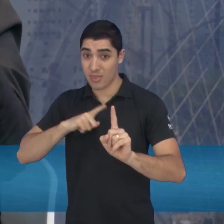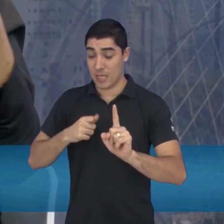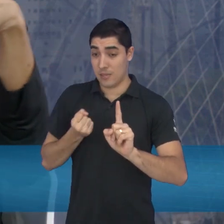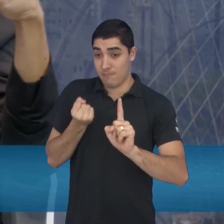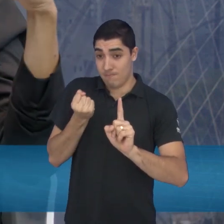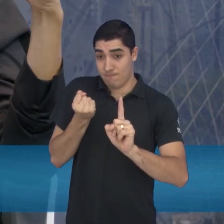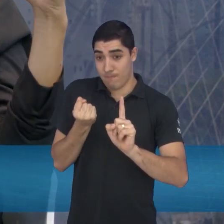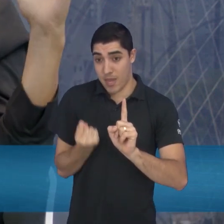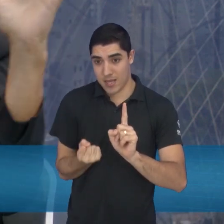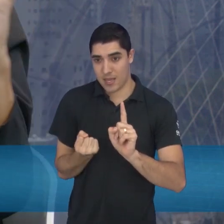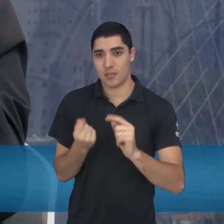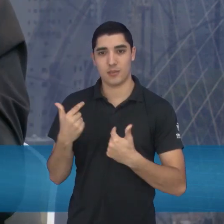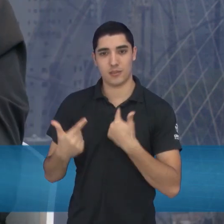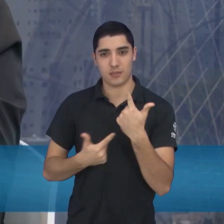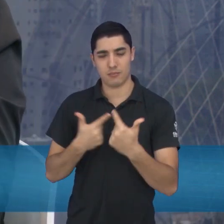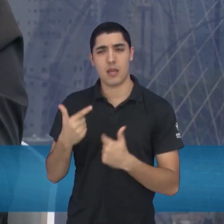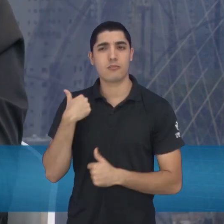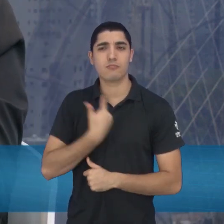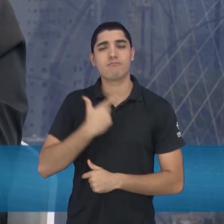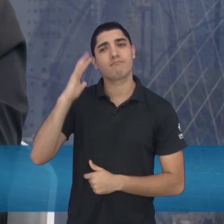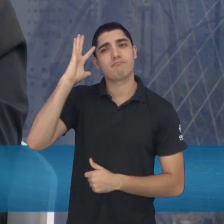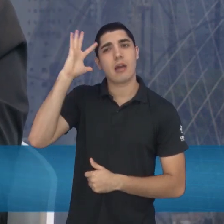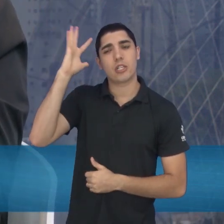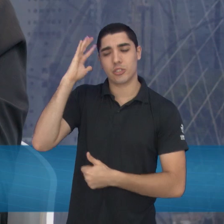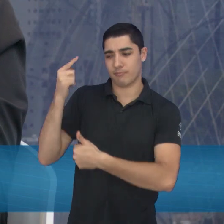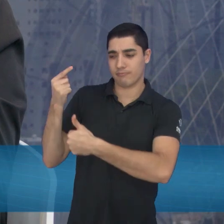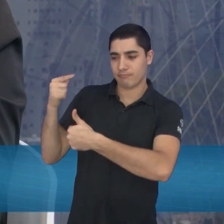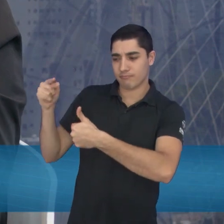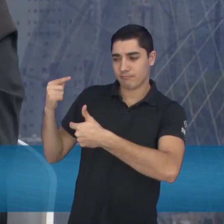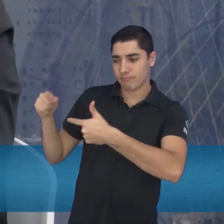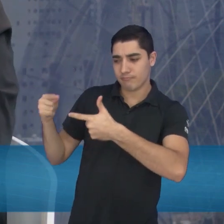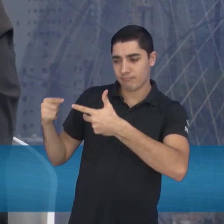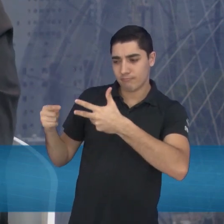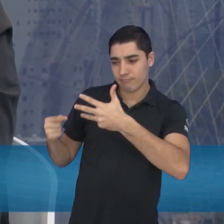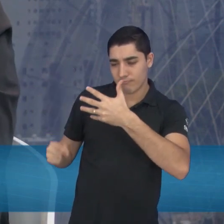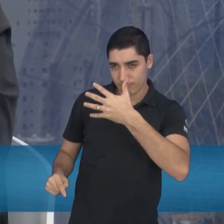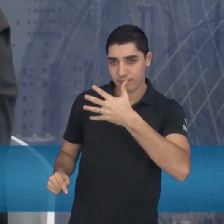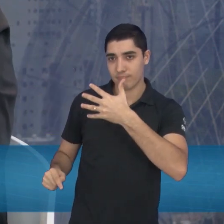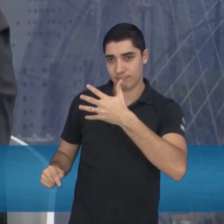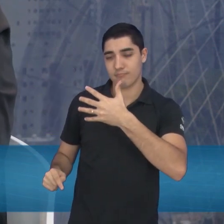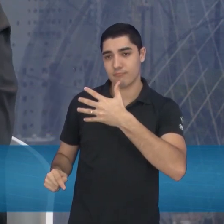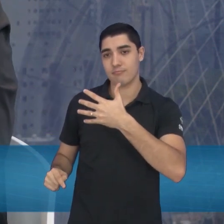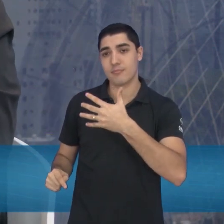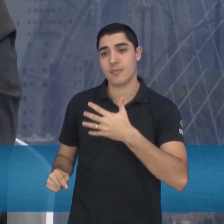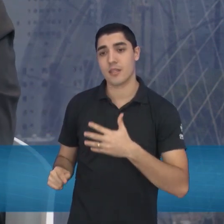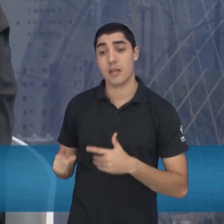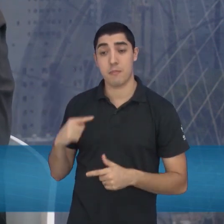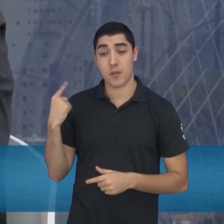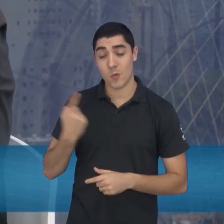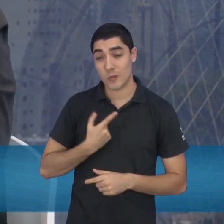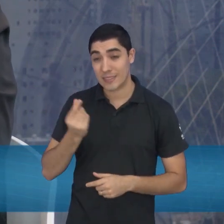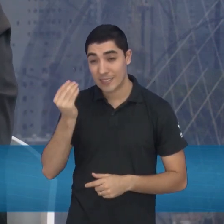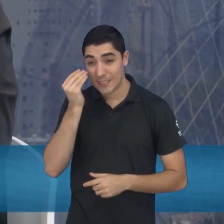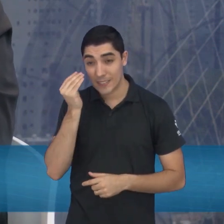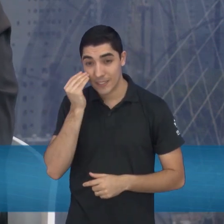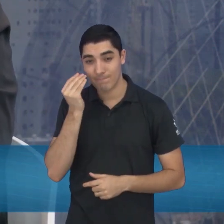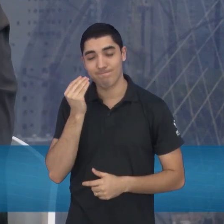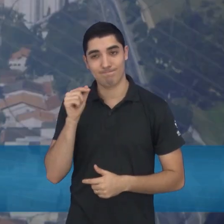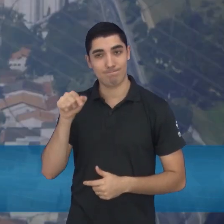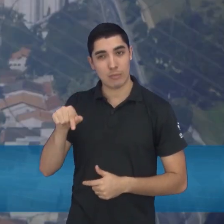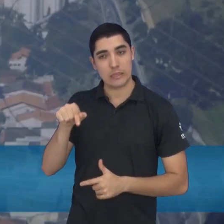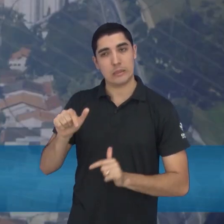acho que a gente pode ir pensando em vários aspectos e desenrolar a cebolinha em torno dessa pauta. Assim.